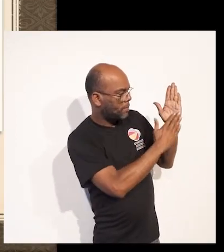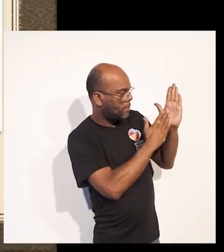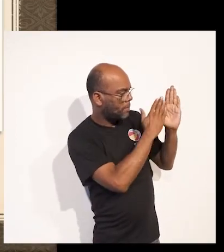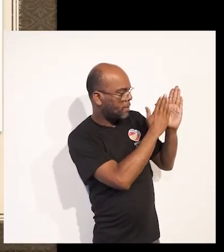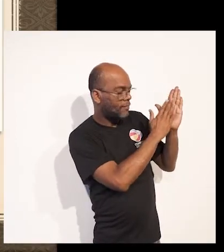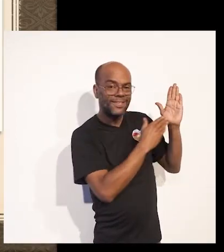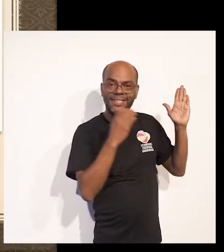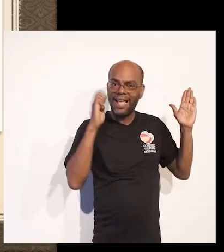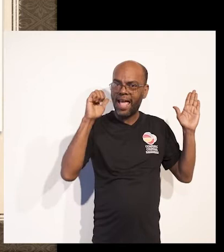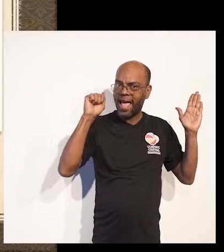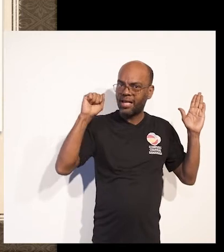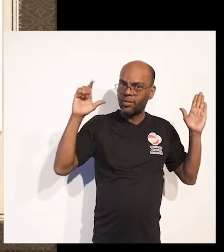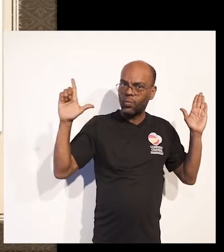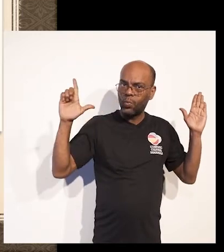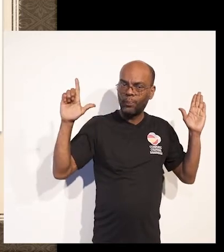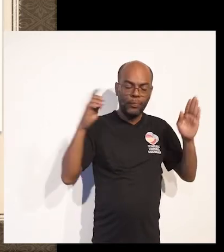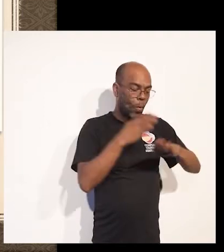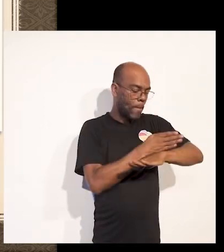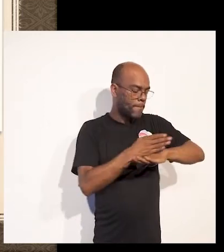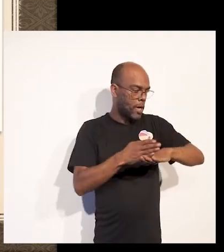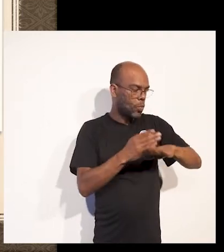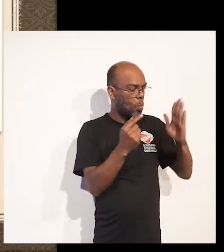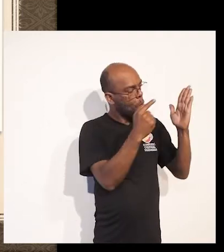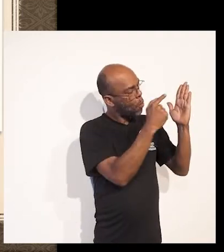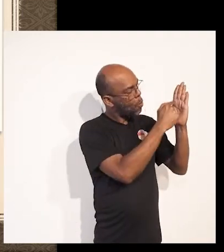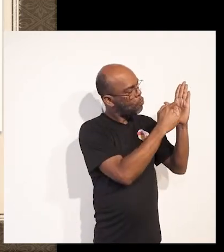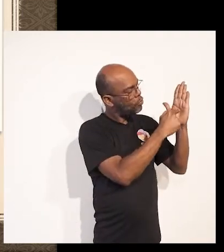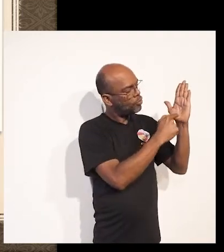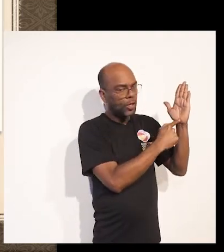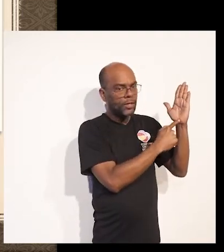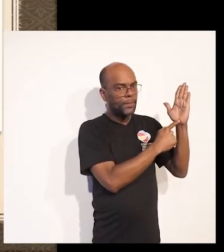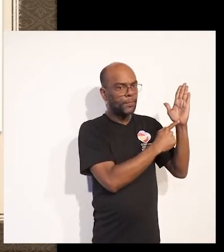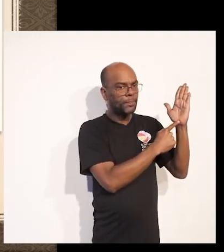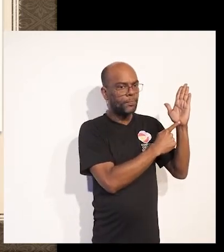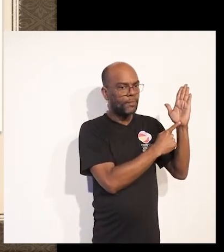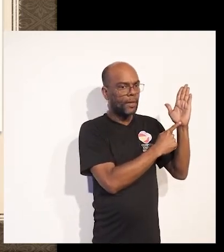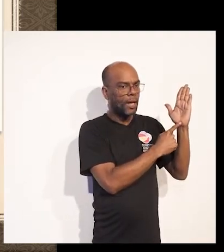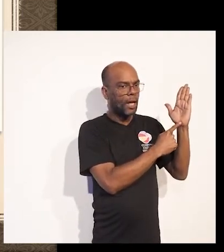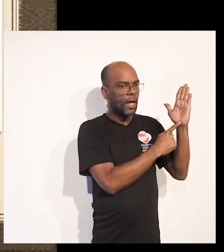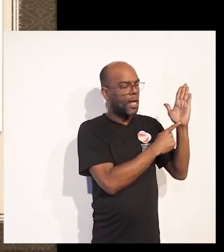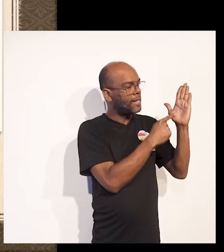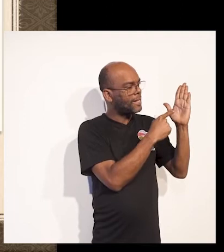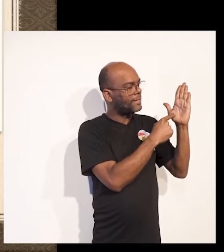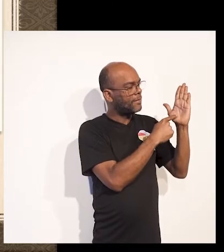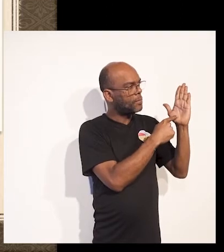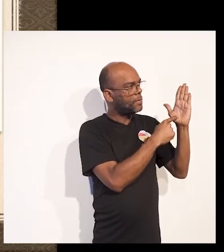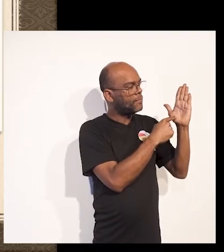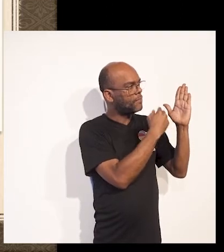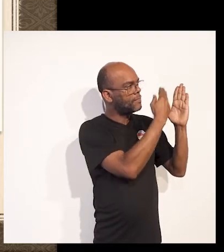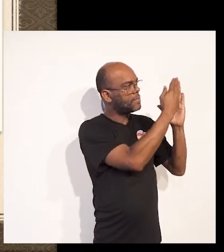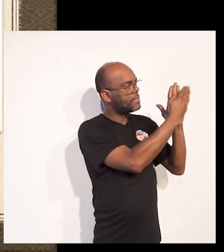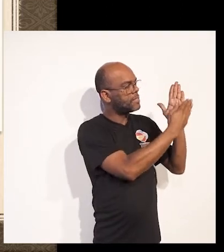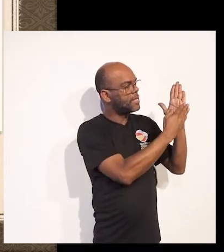essa luz branca, que está representado por esses três pontinhos coloridos. Essa superfície azul absorve